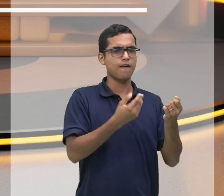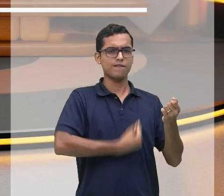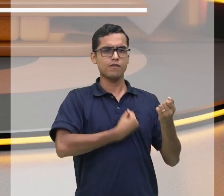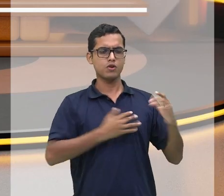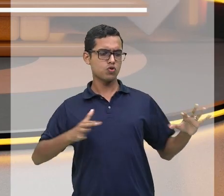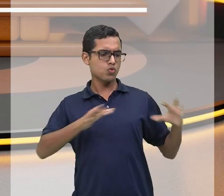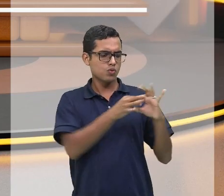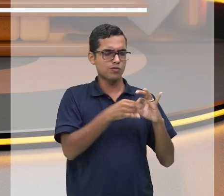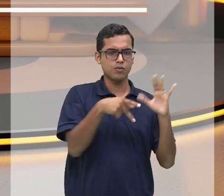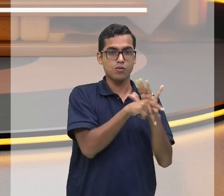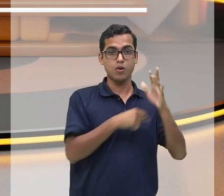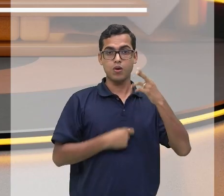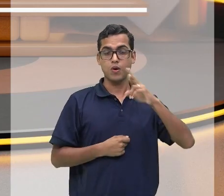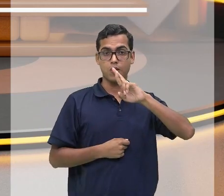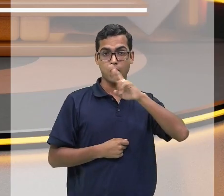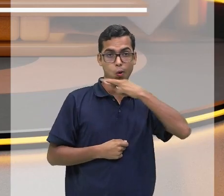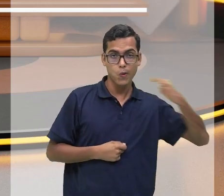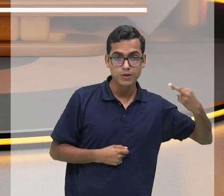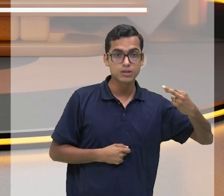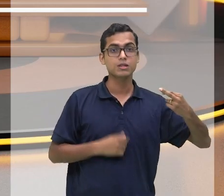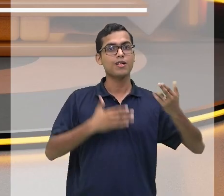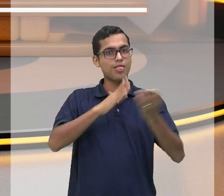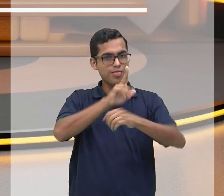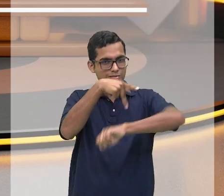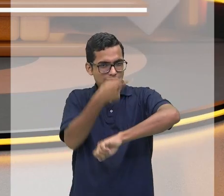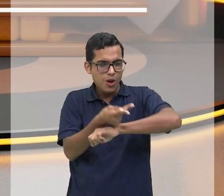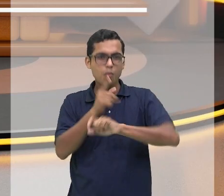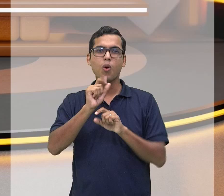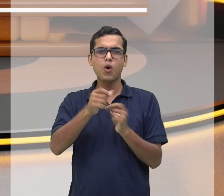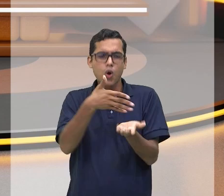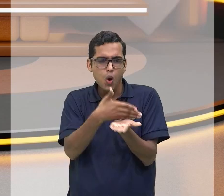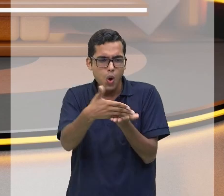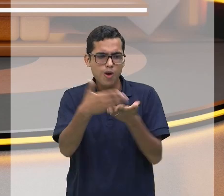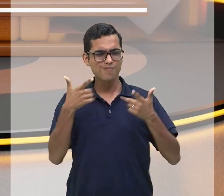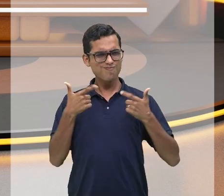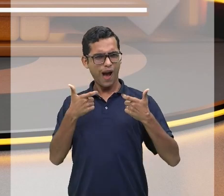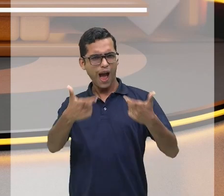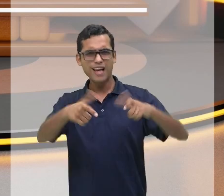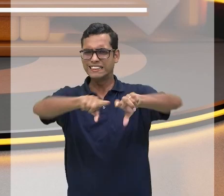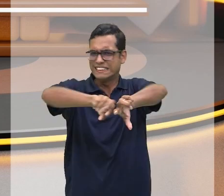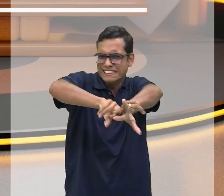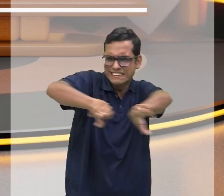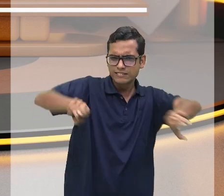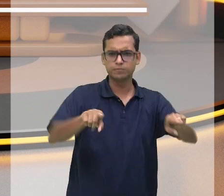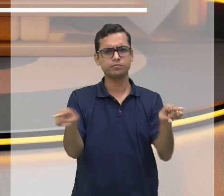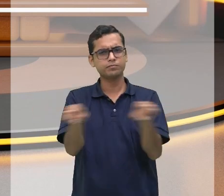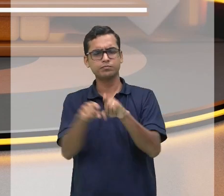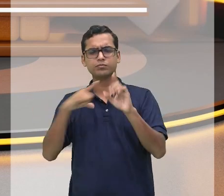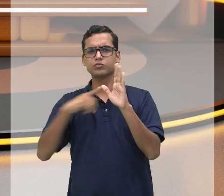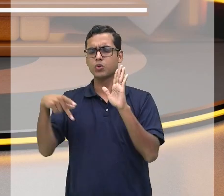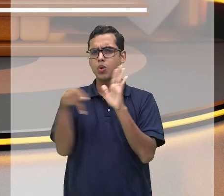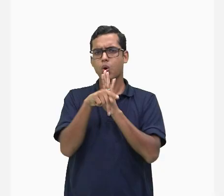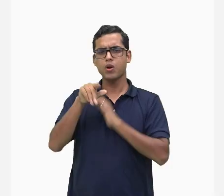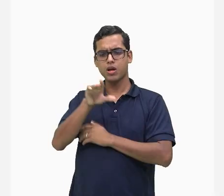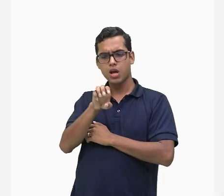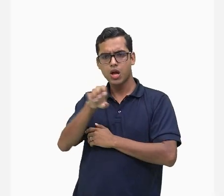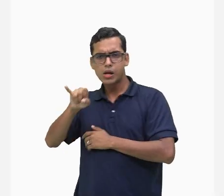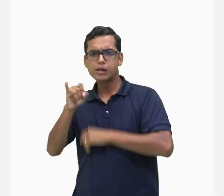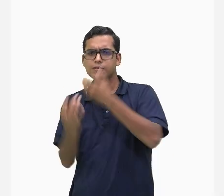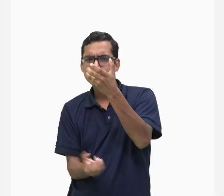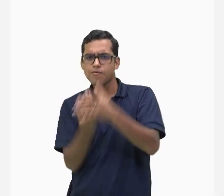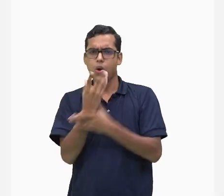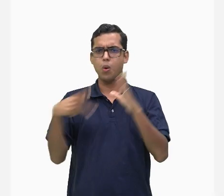gerando aí vários conflitos, tá? Esse início da Comunidade dos Estados Independentes, gente, a SEI, a